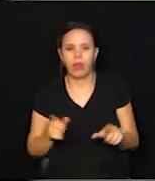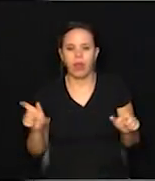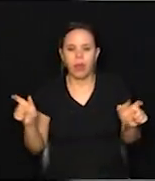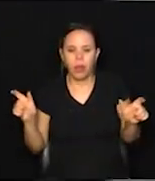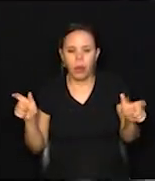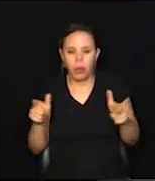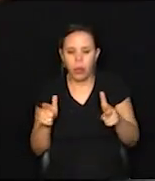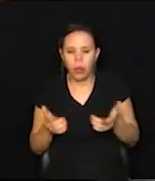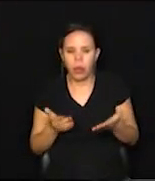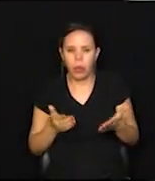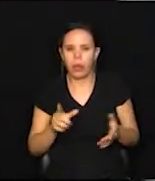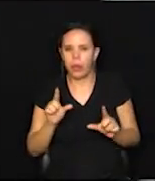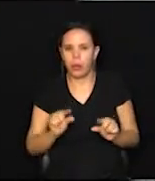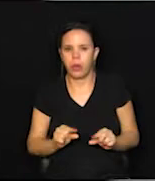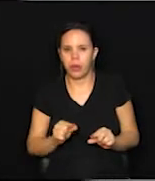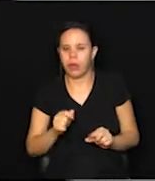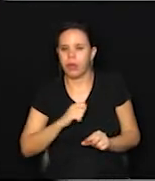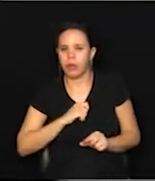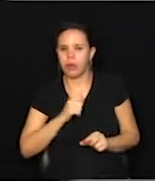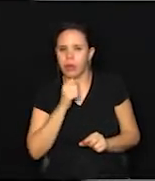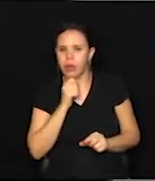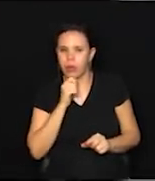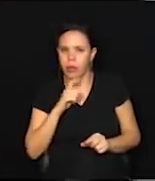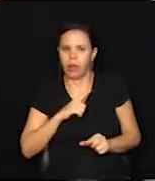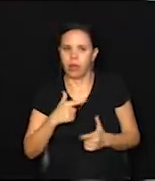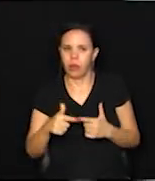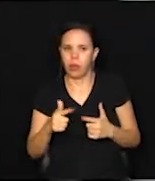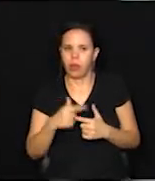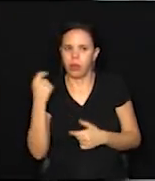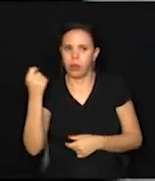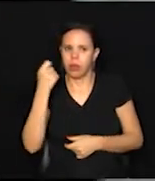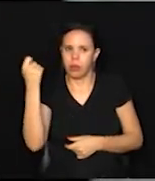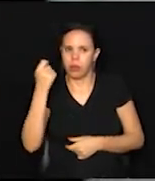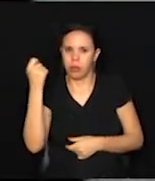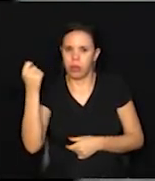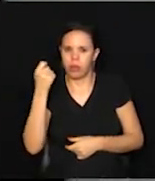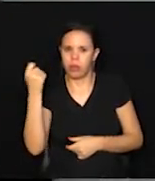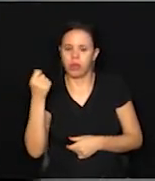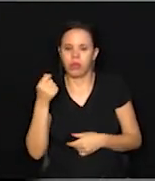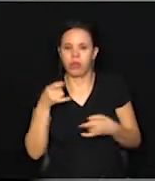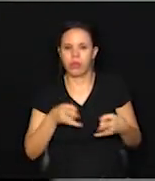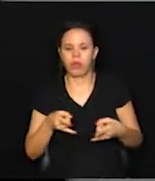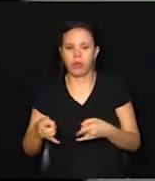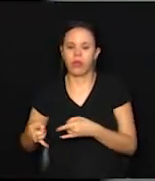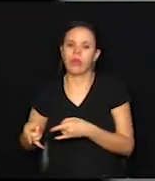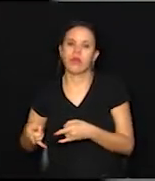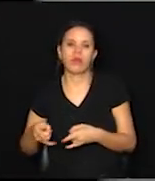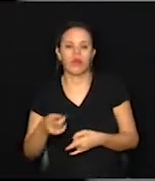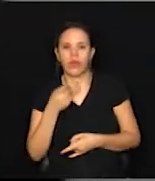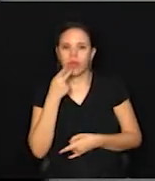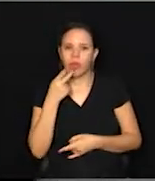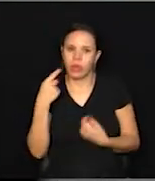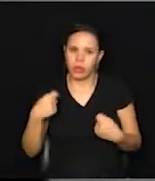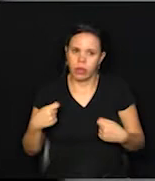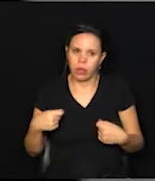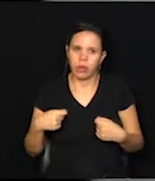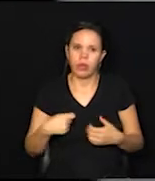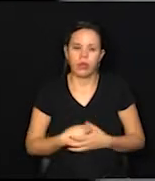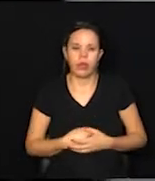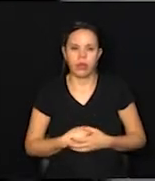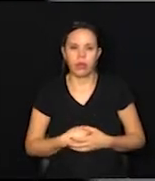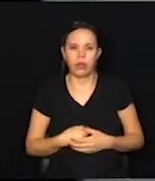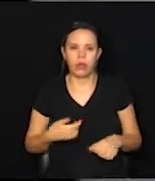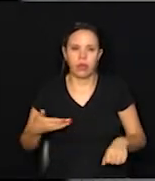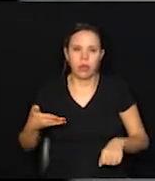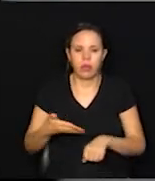desaceleração, mas ainda tem uma situação grave de alta de internação, ou seja, esses leitos são necessários. Estamos